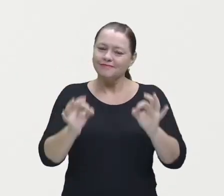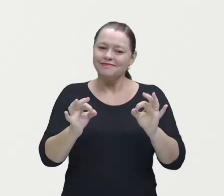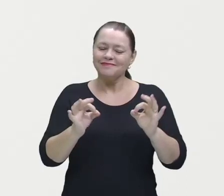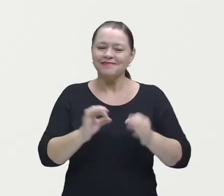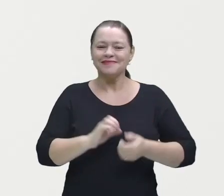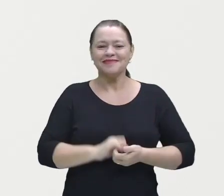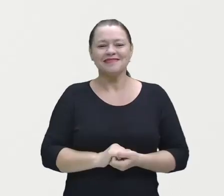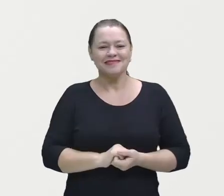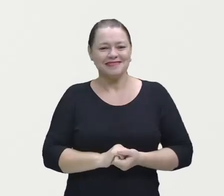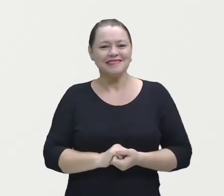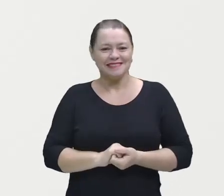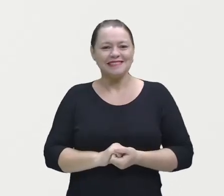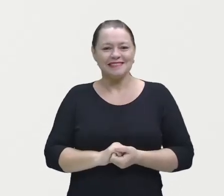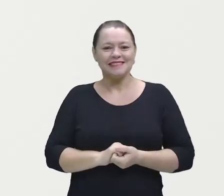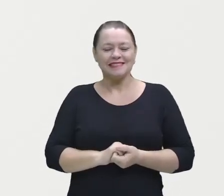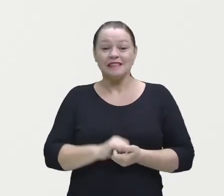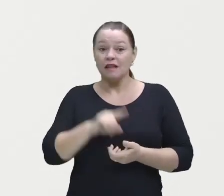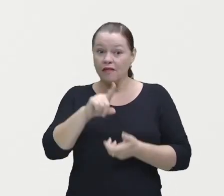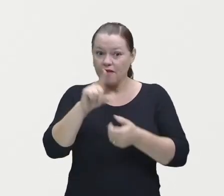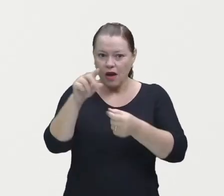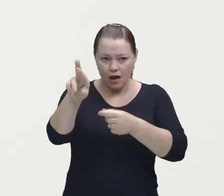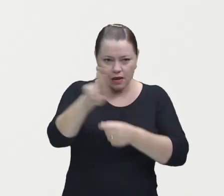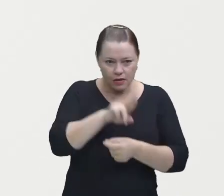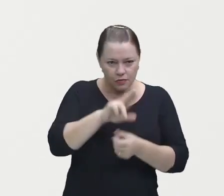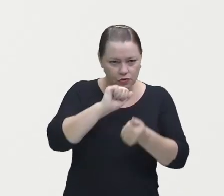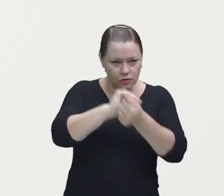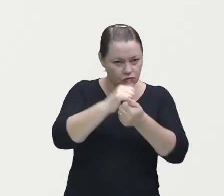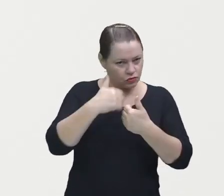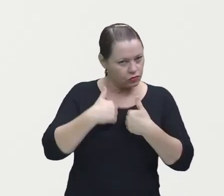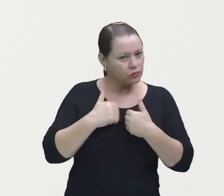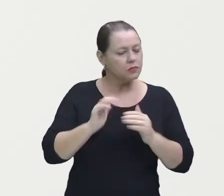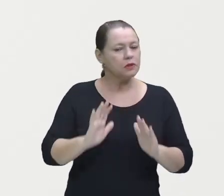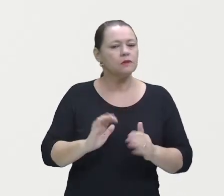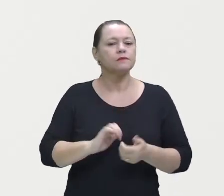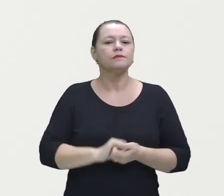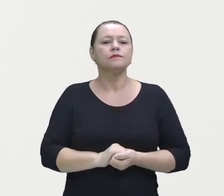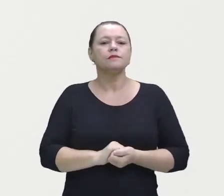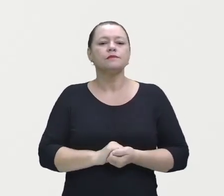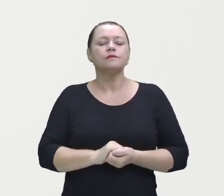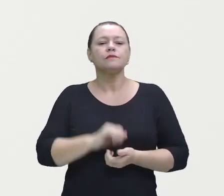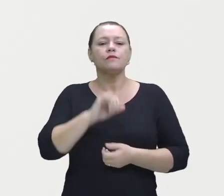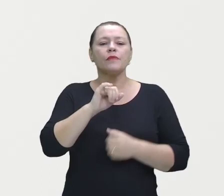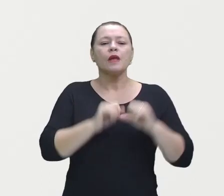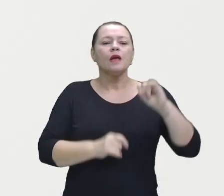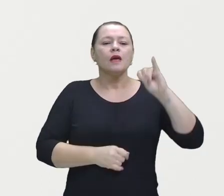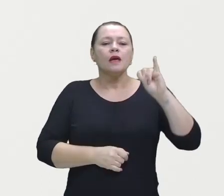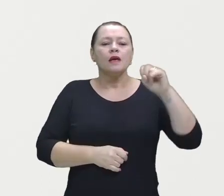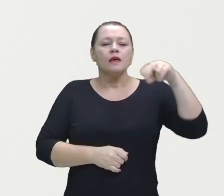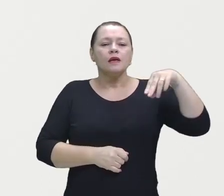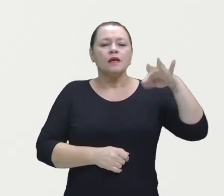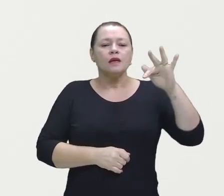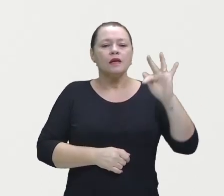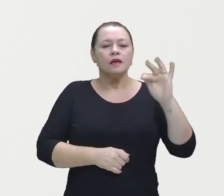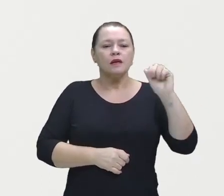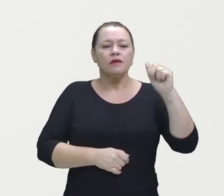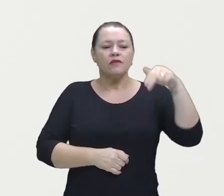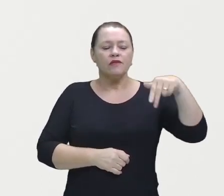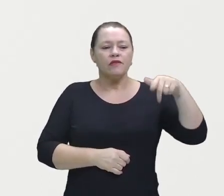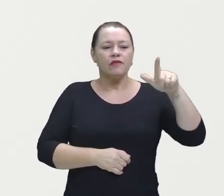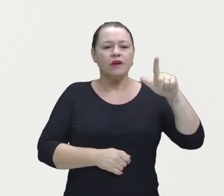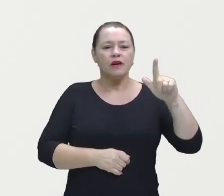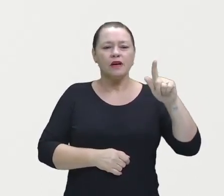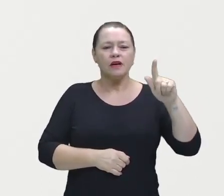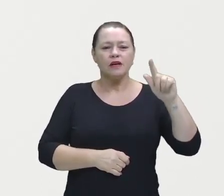Muito bom, vai fazendo junto comigo. A segunda palavra é infantil. Olha o finalzinho.